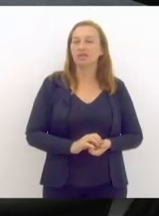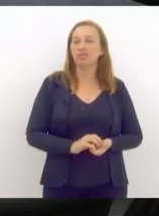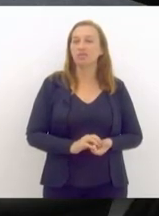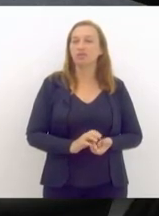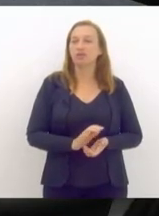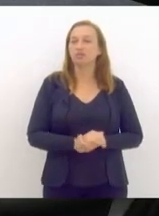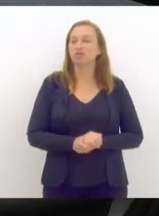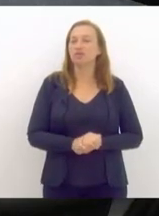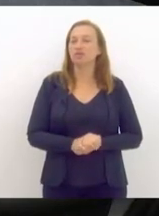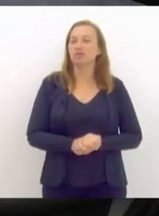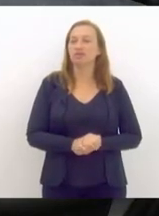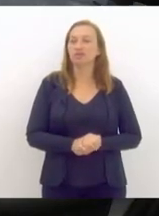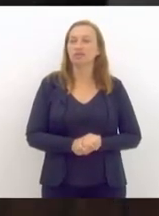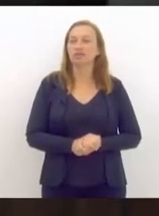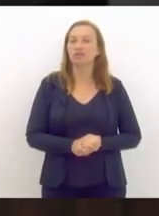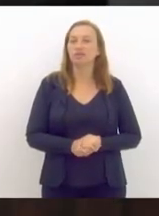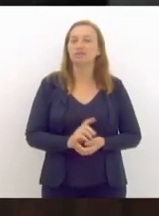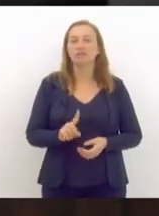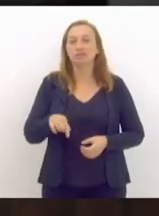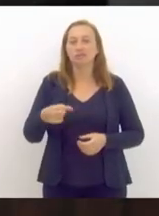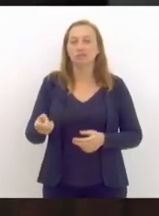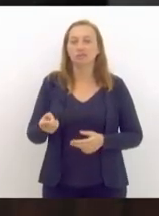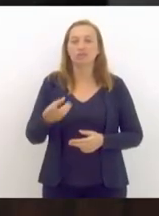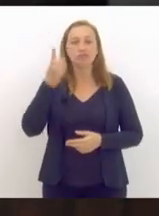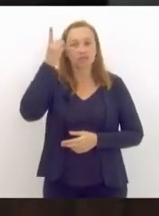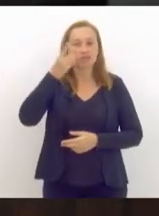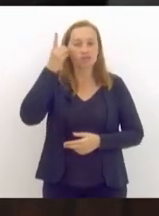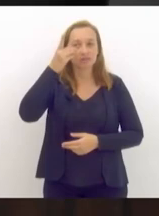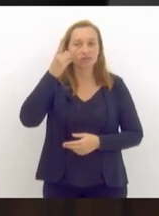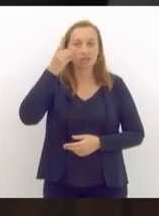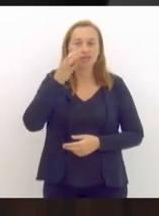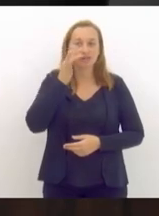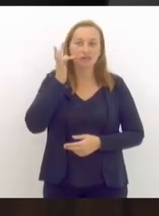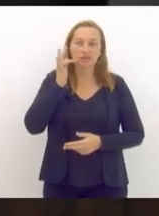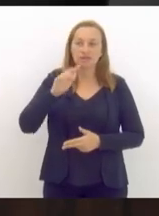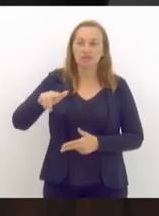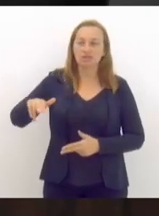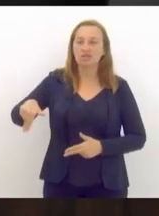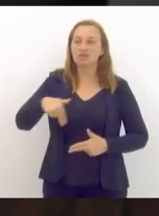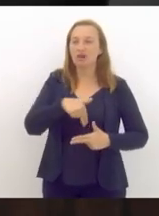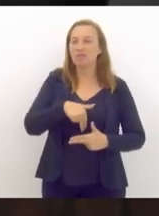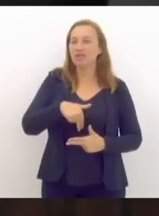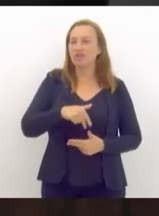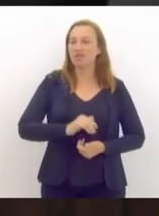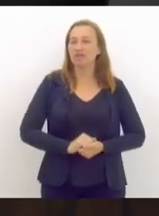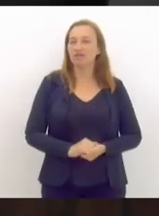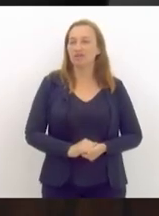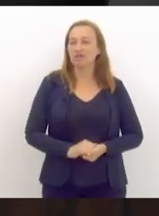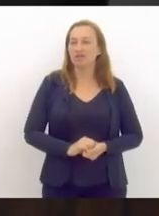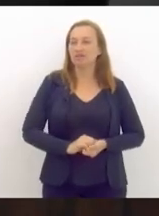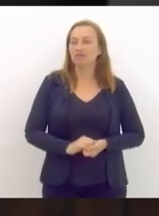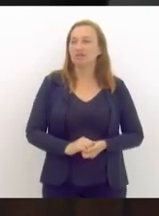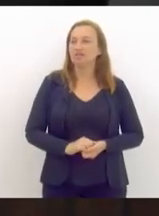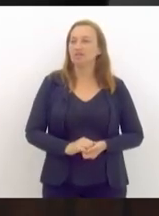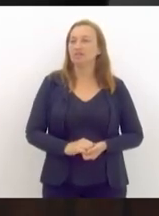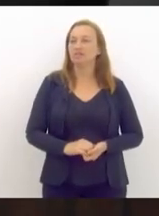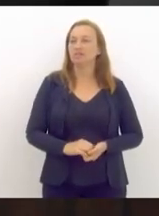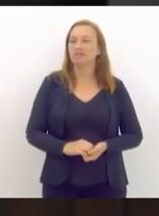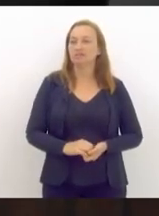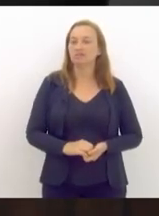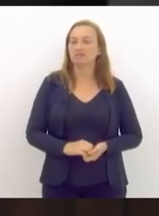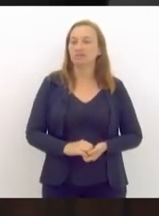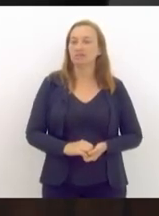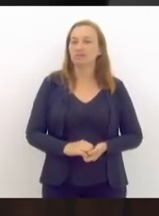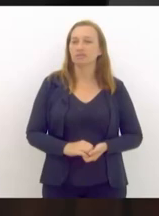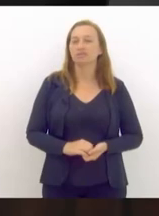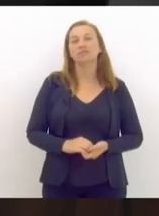Próximo orador inscrito é o nobre deputado Flávio Serafim. Vossa Excelência dispõe de 10 minutos no tempo regimental, lembrando que o nosso